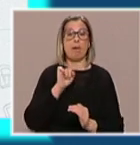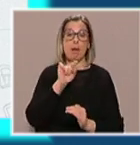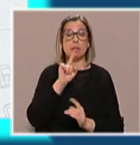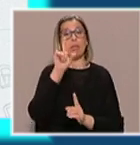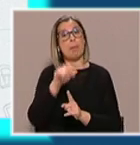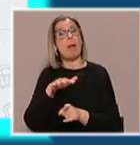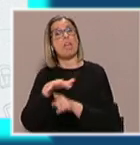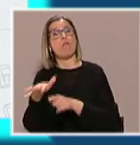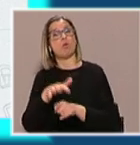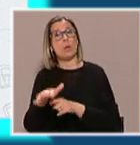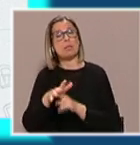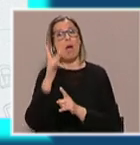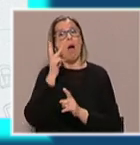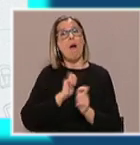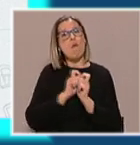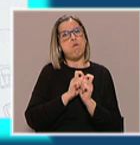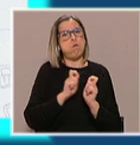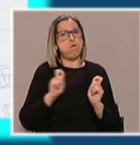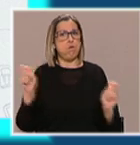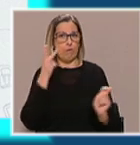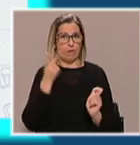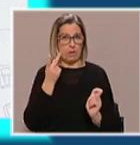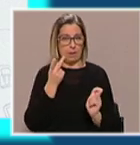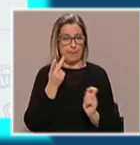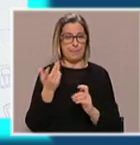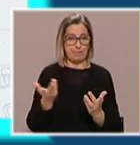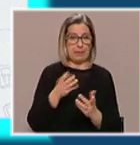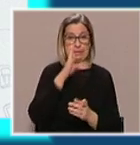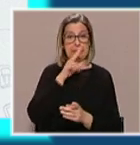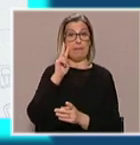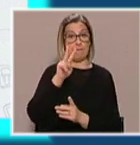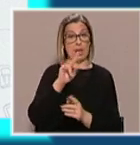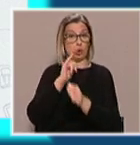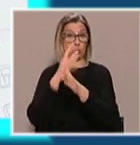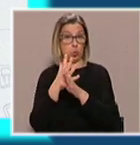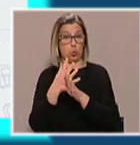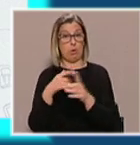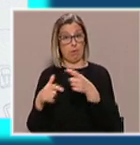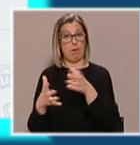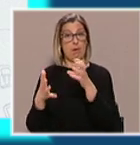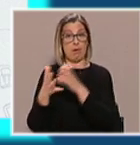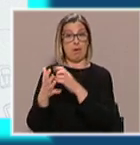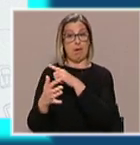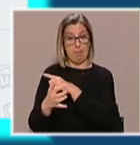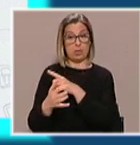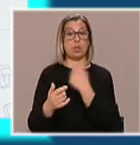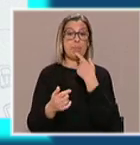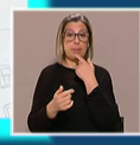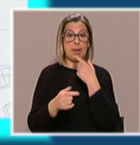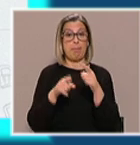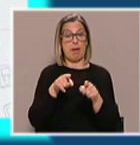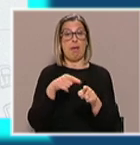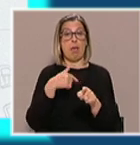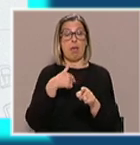vida. E se observarmos, percebemos que ela é máxima durante a nossa infância